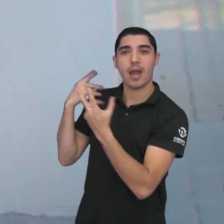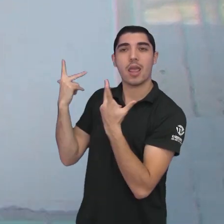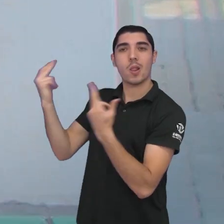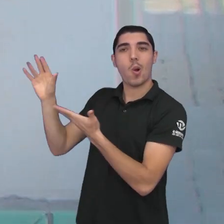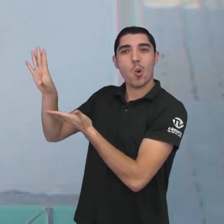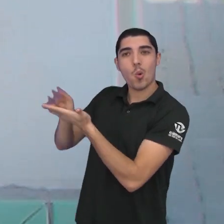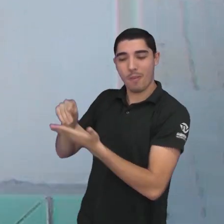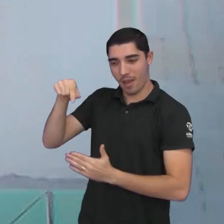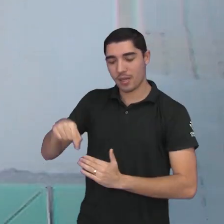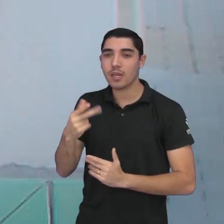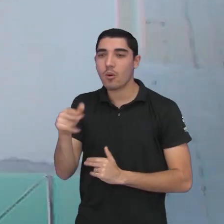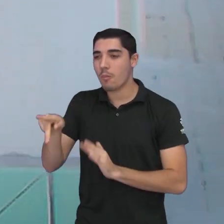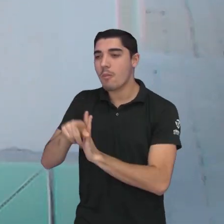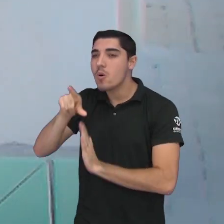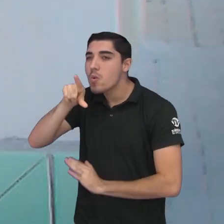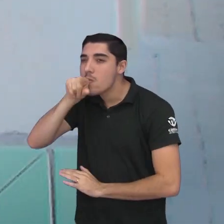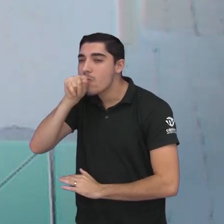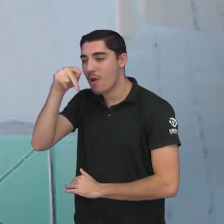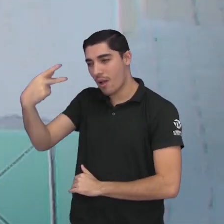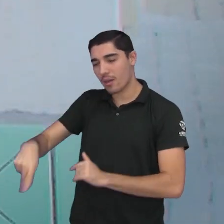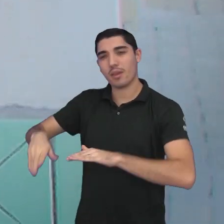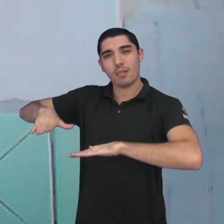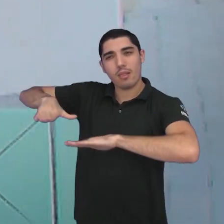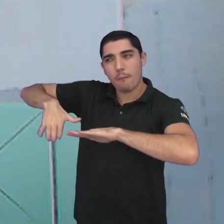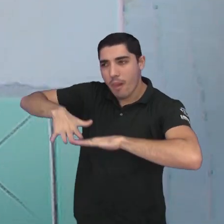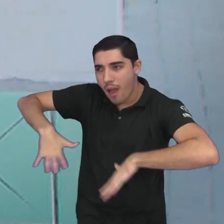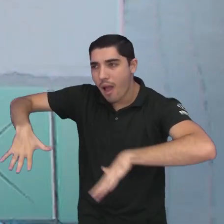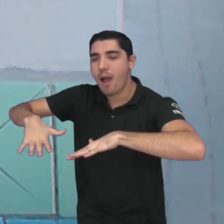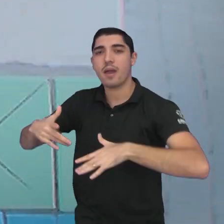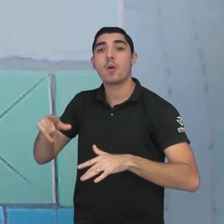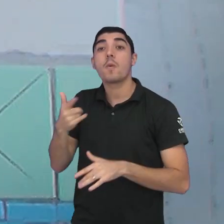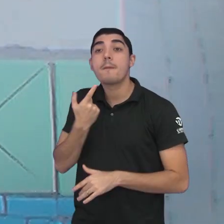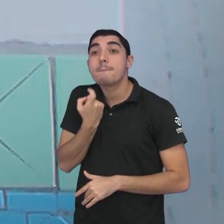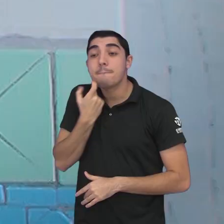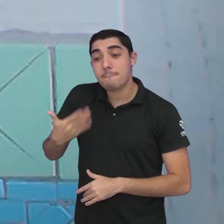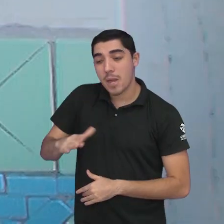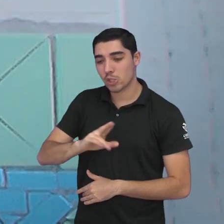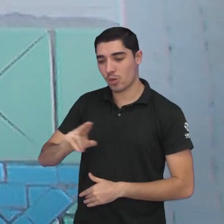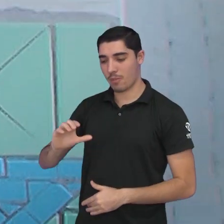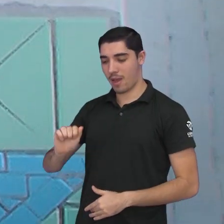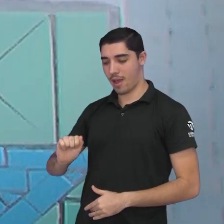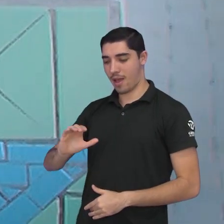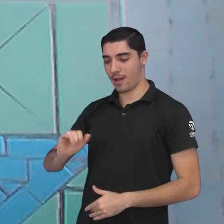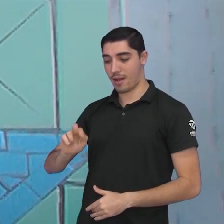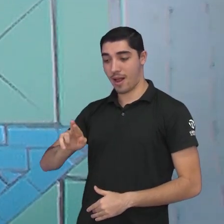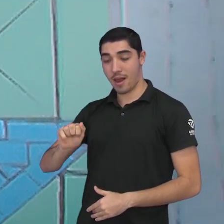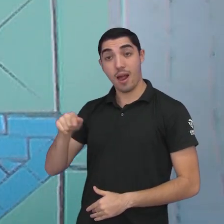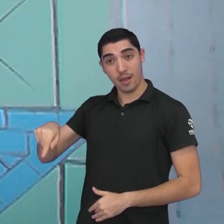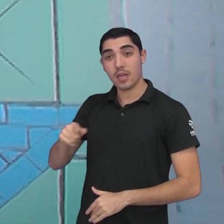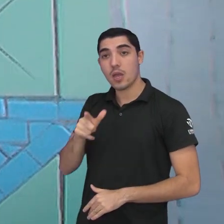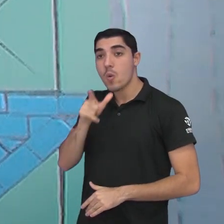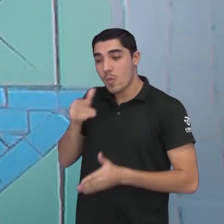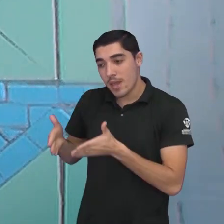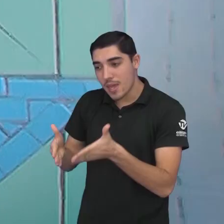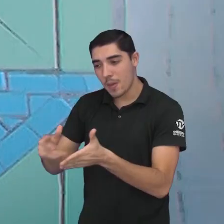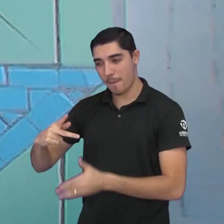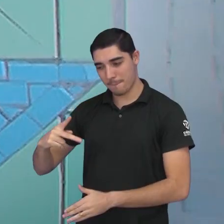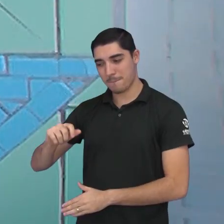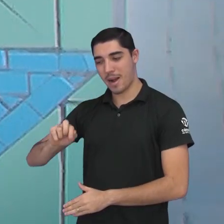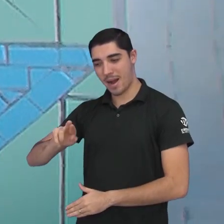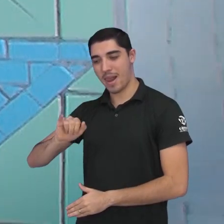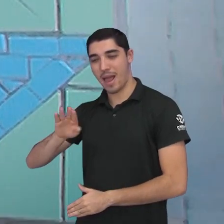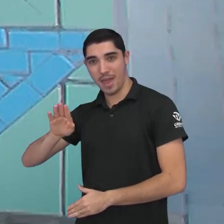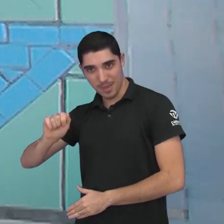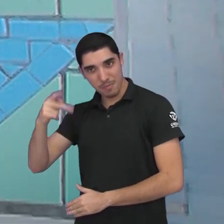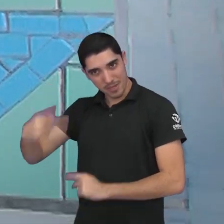replicar aqui também com os pássaros do litoral norte, o peixe acará que tinha no Rio Paraíba, aliás. E também assim